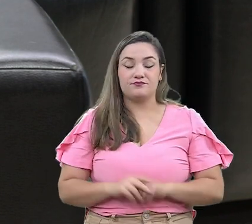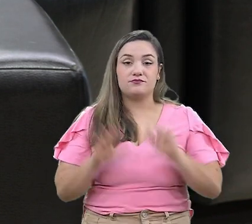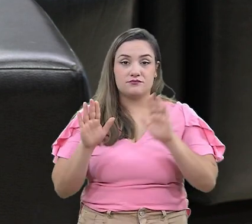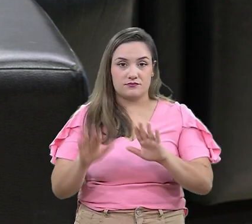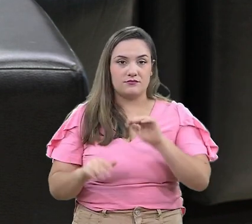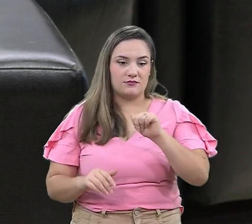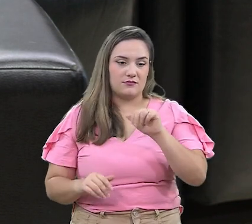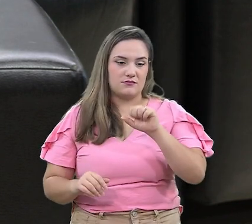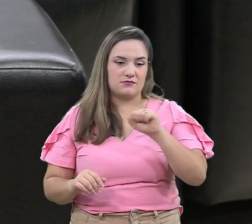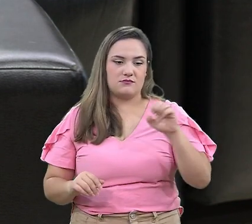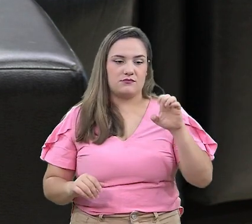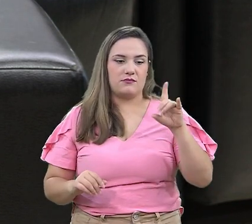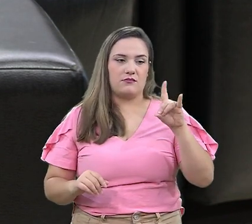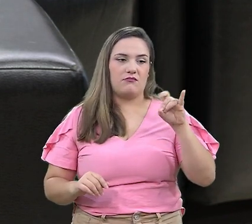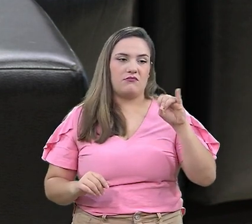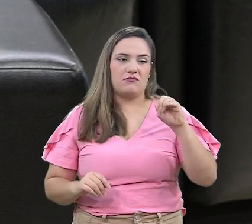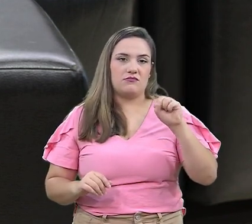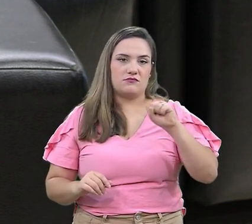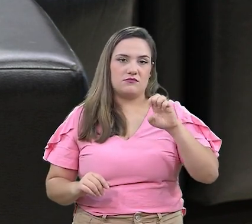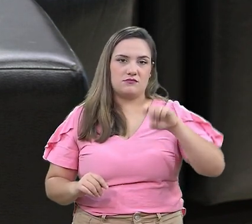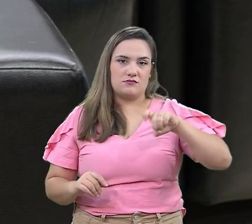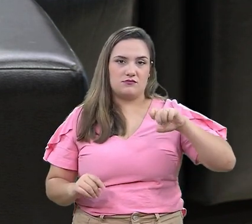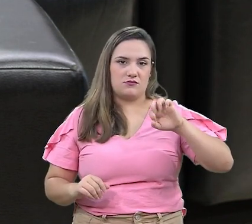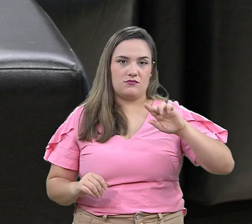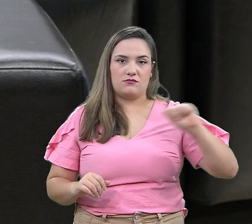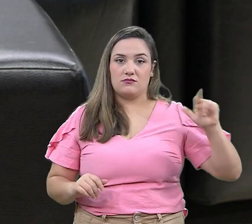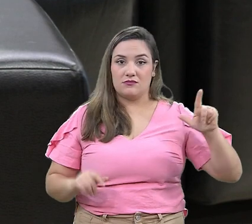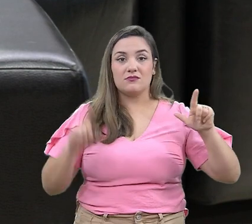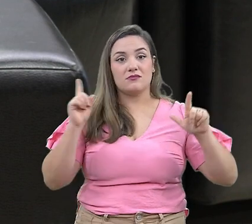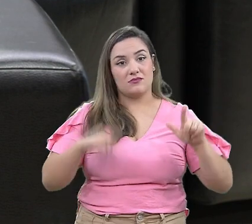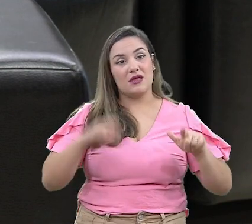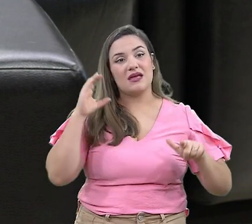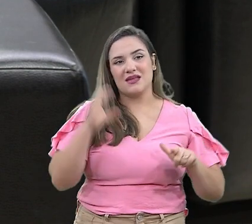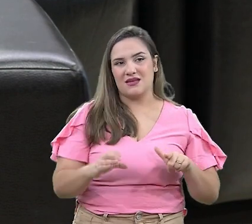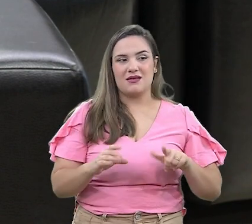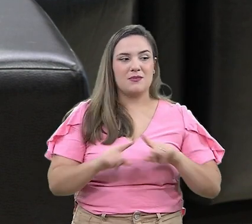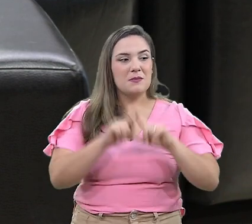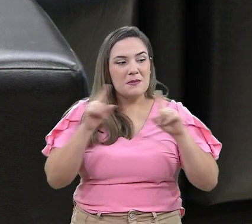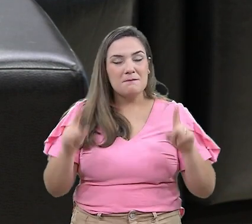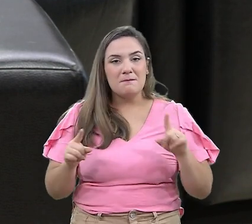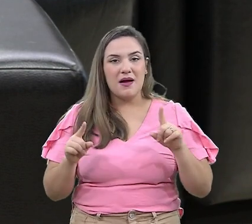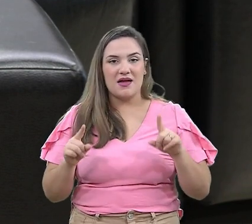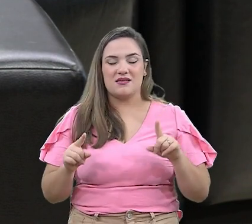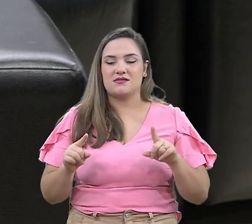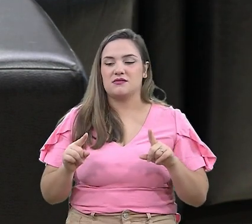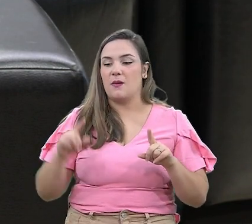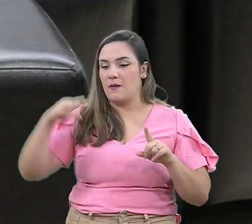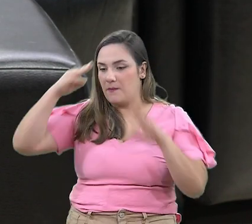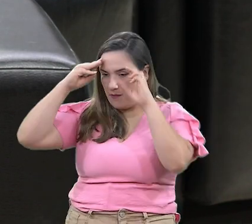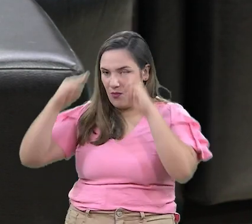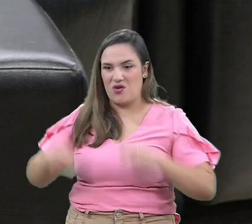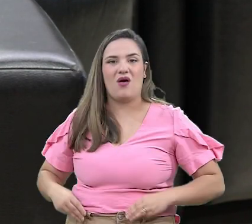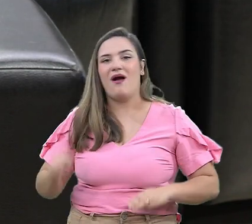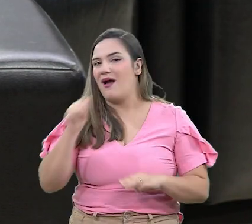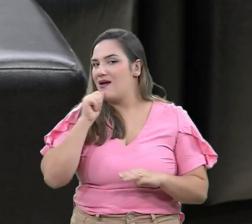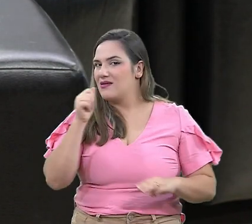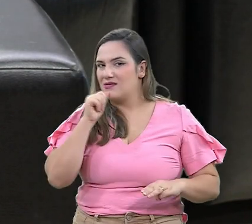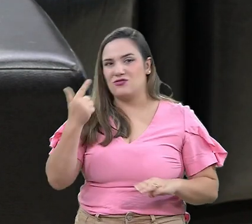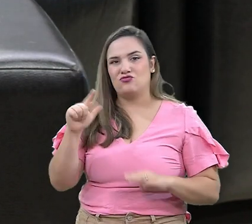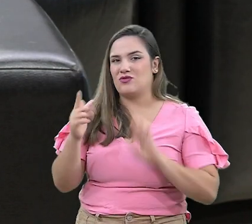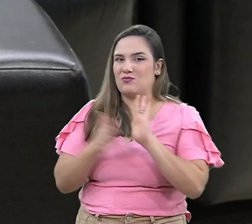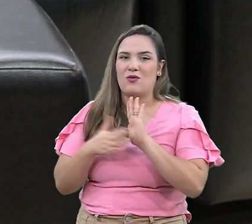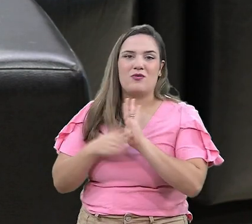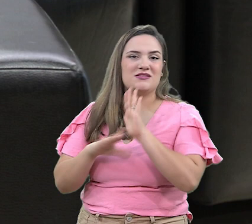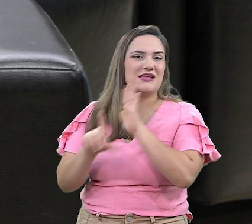crime. O assédio moral, ele ainda não tem uma previsão que o criminaliza, a conduta. Mas isso